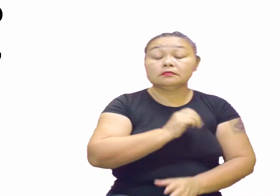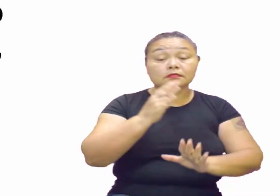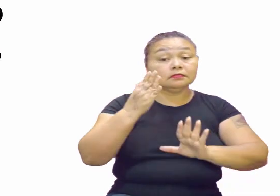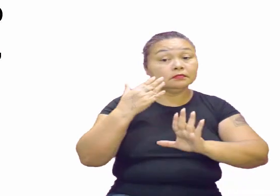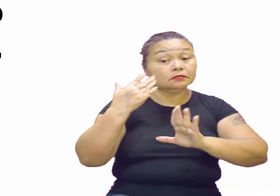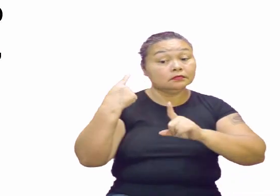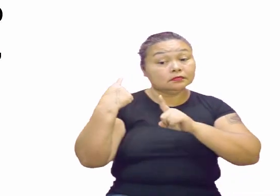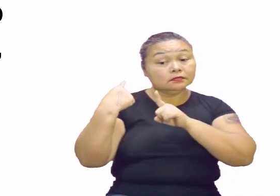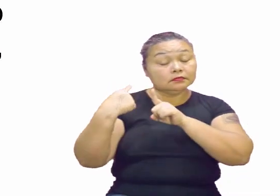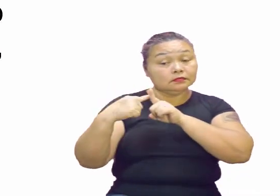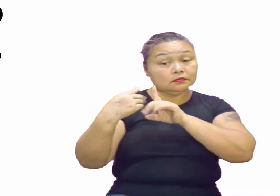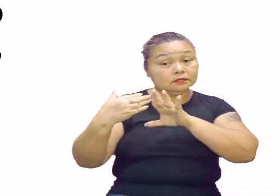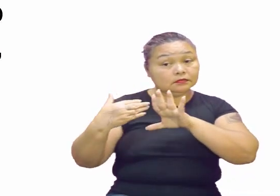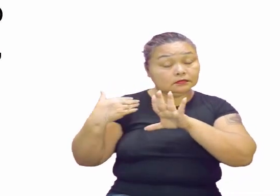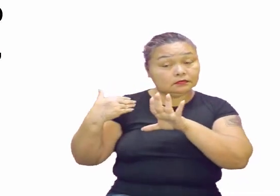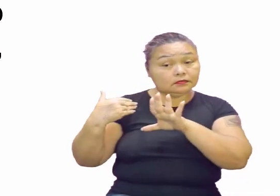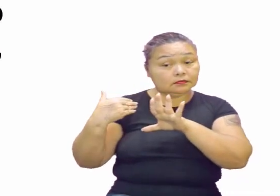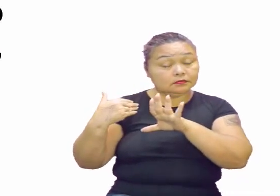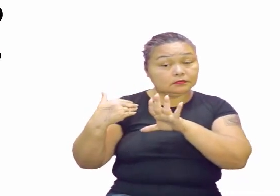princípio...